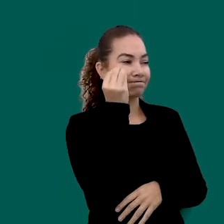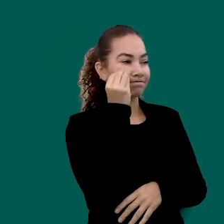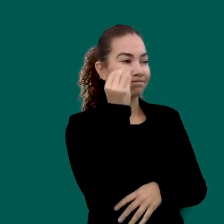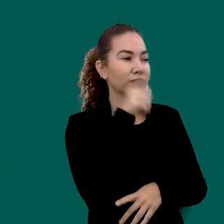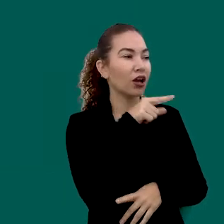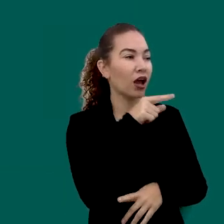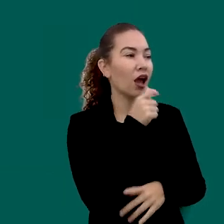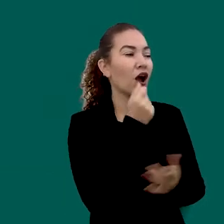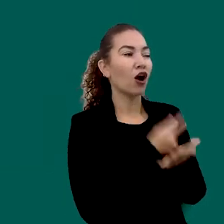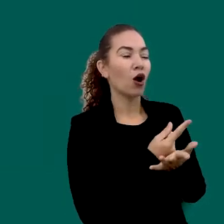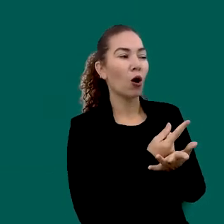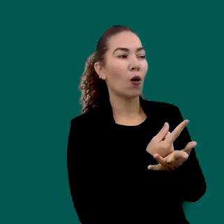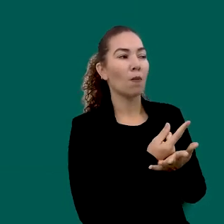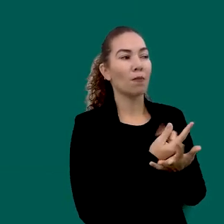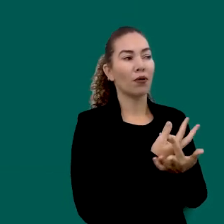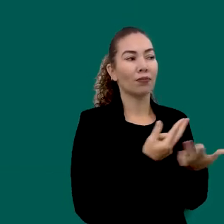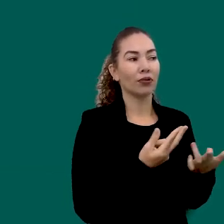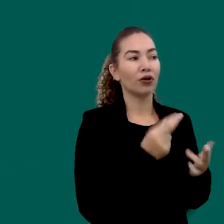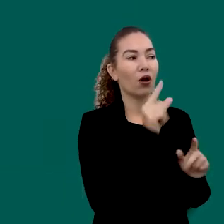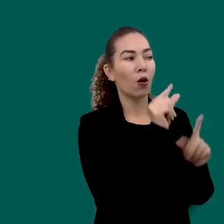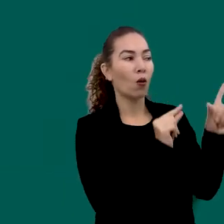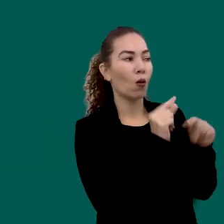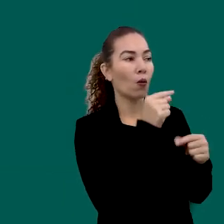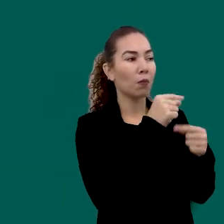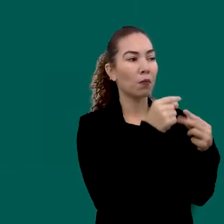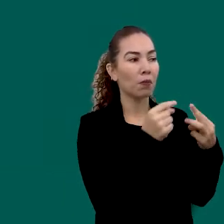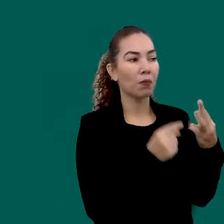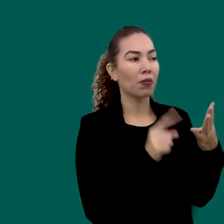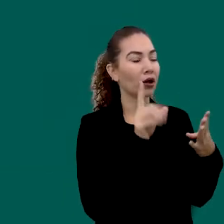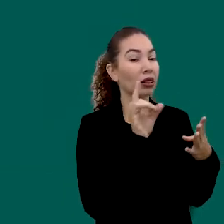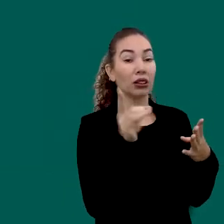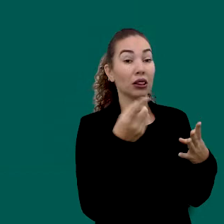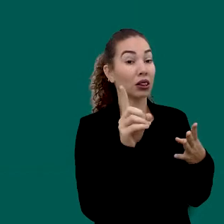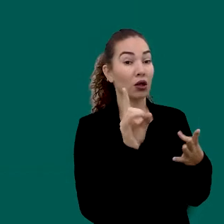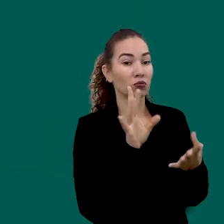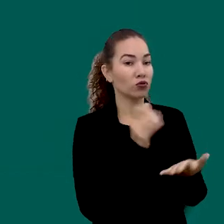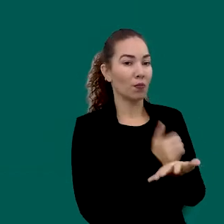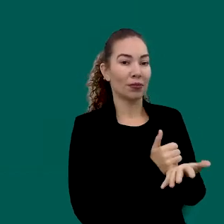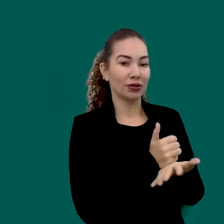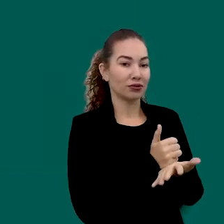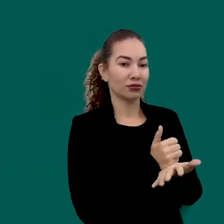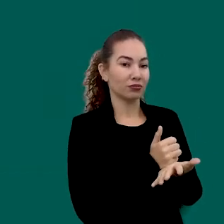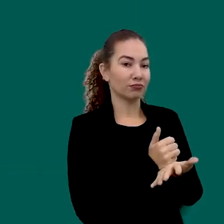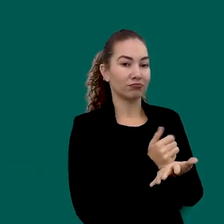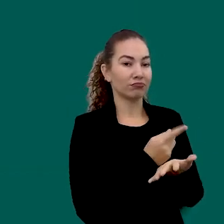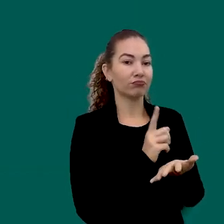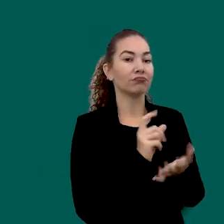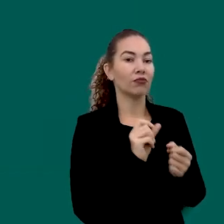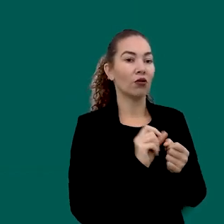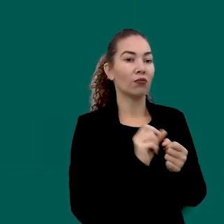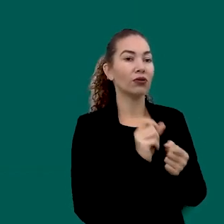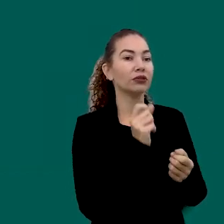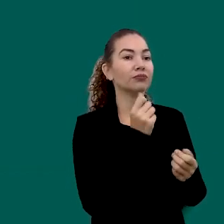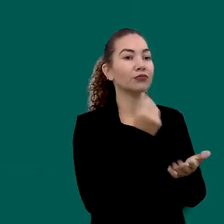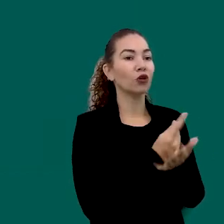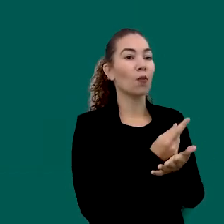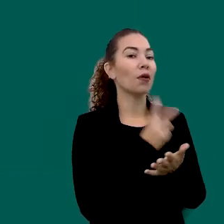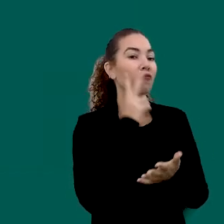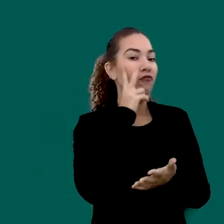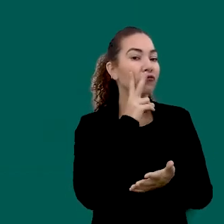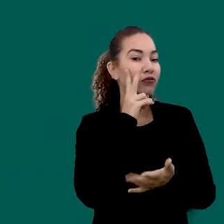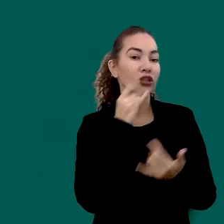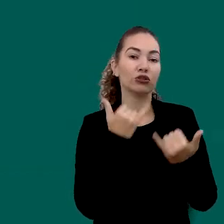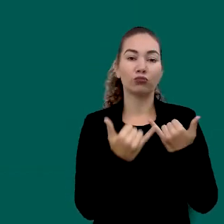vai comprar uma receita, então ele vai pegar determinados itens, não vai pegar só o básico, né? Ele vai fazer a receita e junto ele compra um vinho,